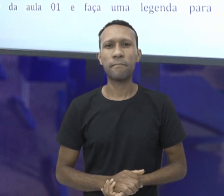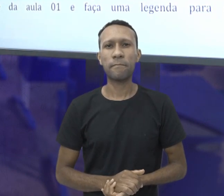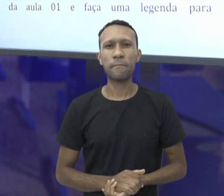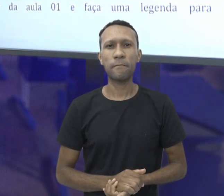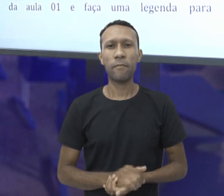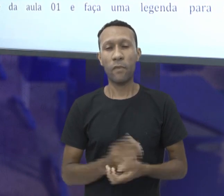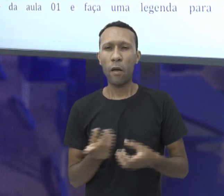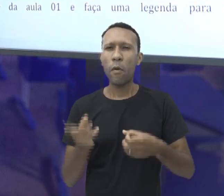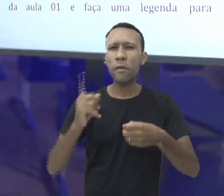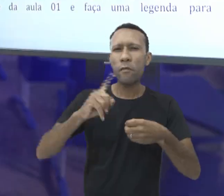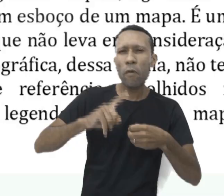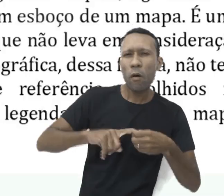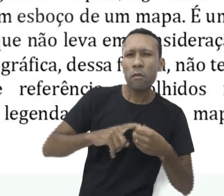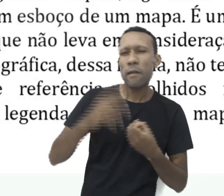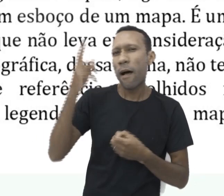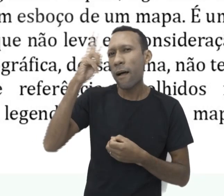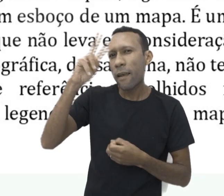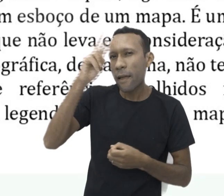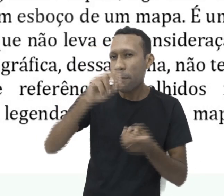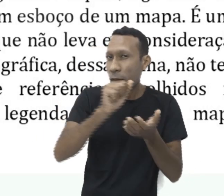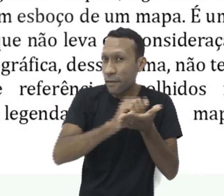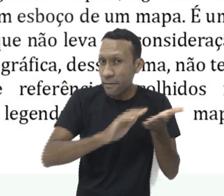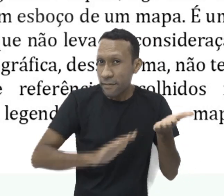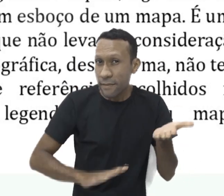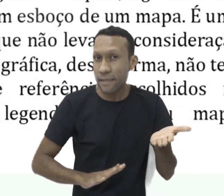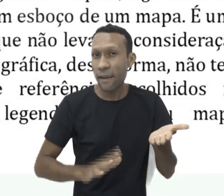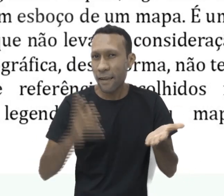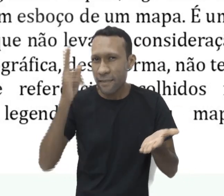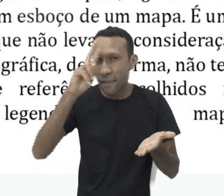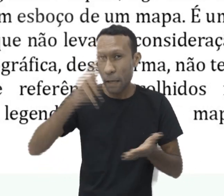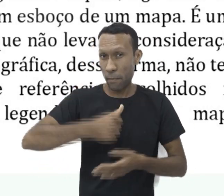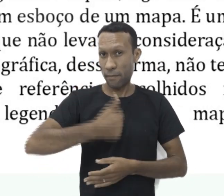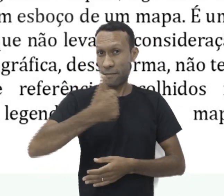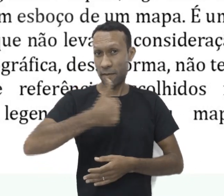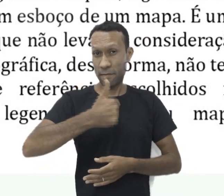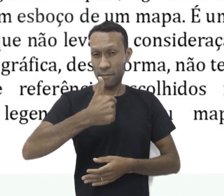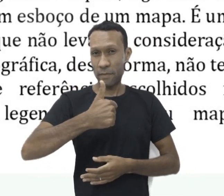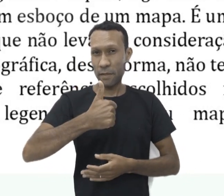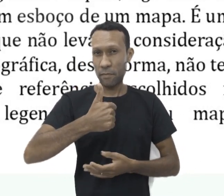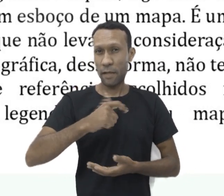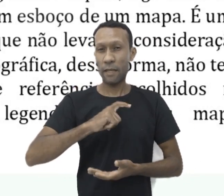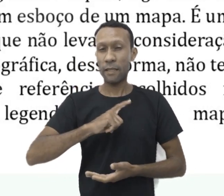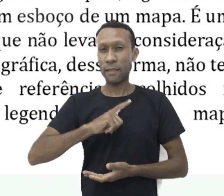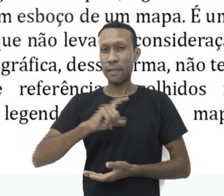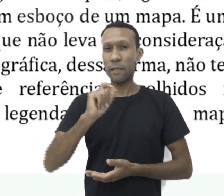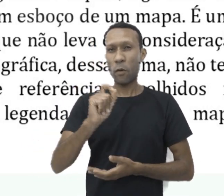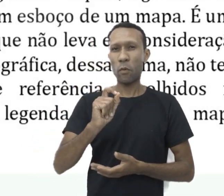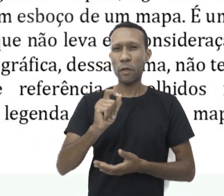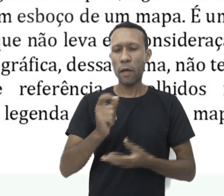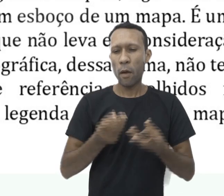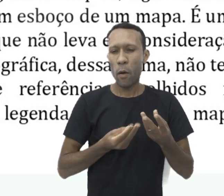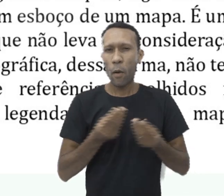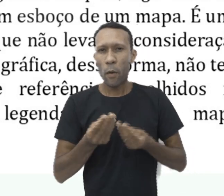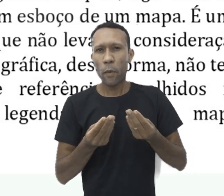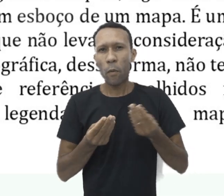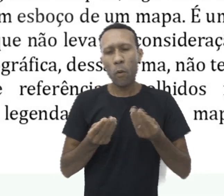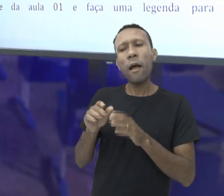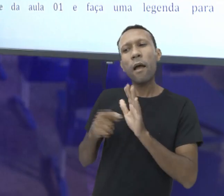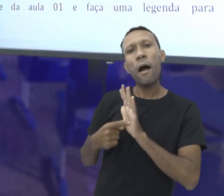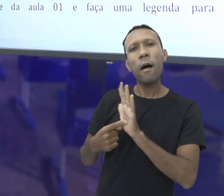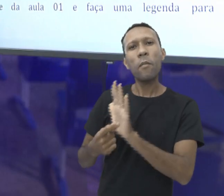Vamos retornar um pouco à atividade anterior. Lembra daquela primeira atividade lá na aula 1? Aquela descrição orientando algum